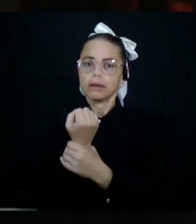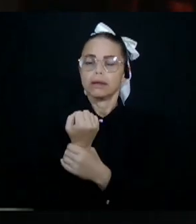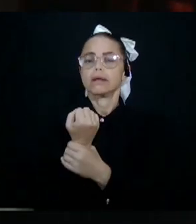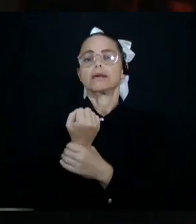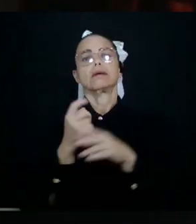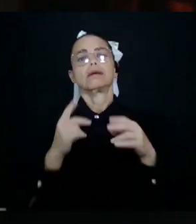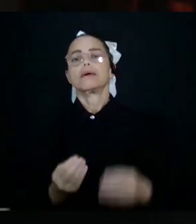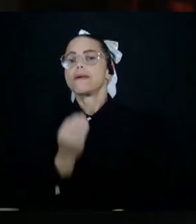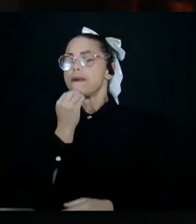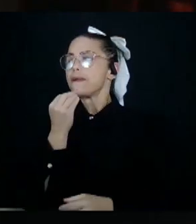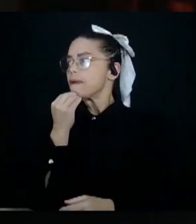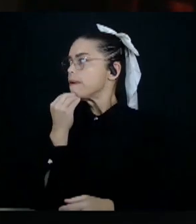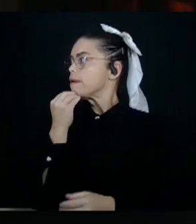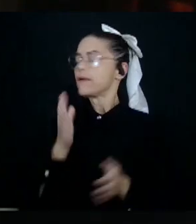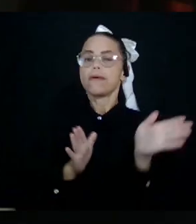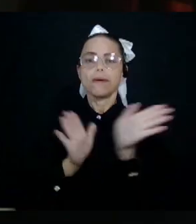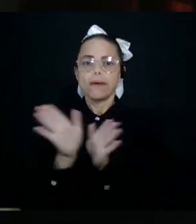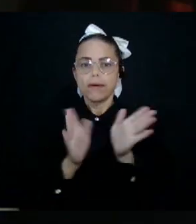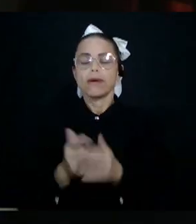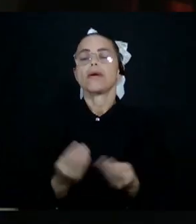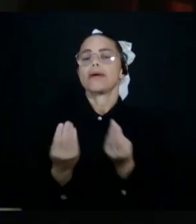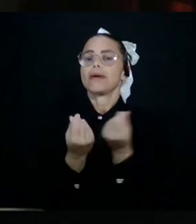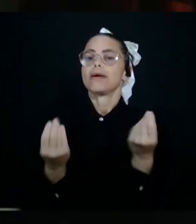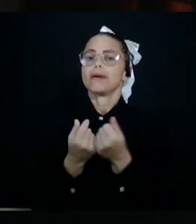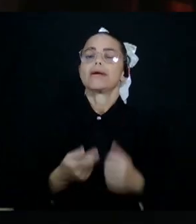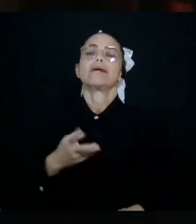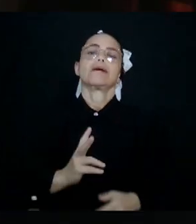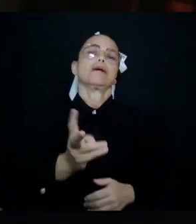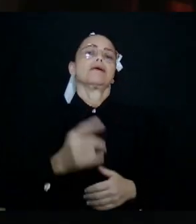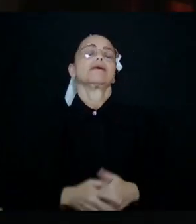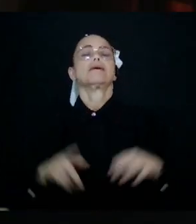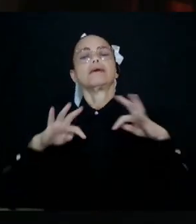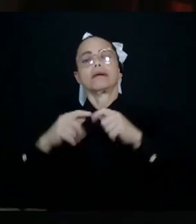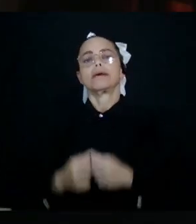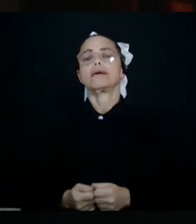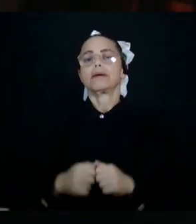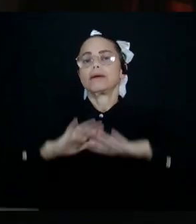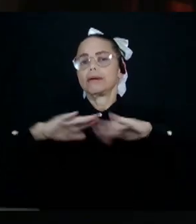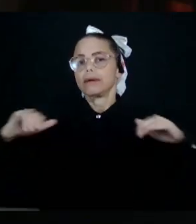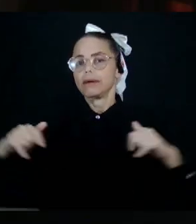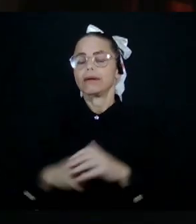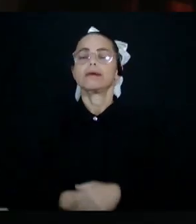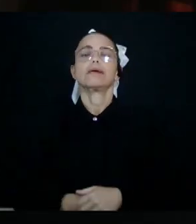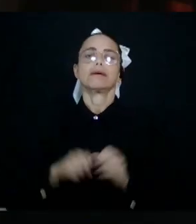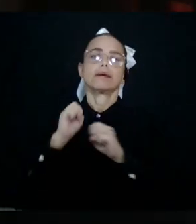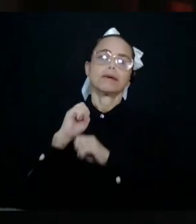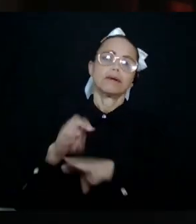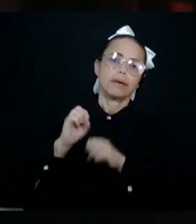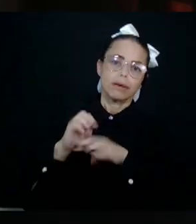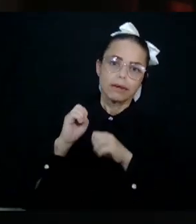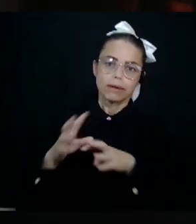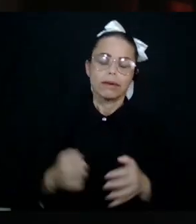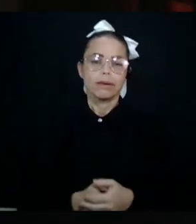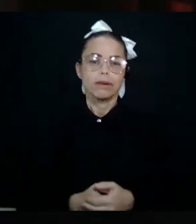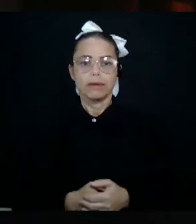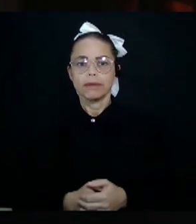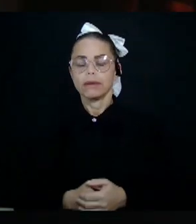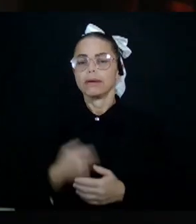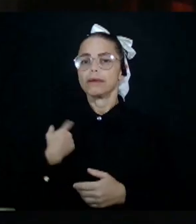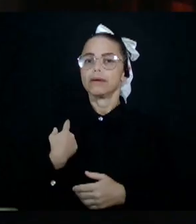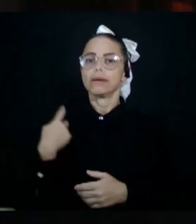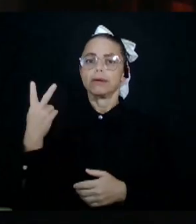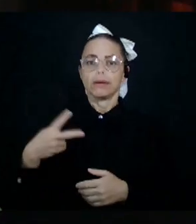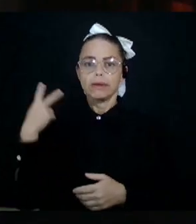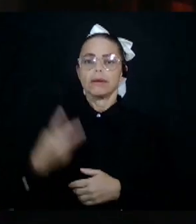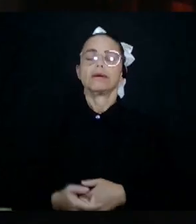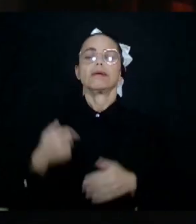oportunidades de acesso, qualidade e permanência para todas as crianças na educação infantil. O parlamentar comunicou ao Ministério